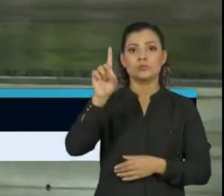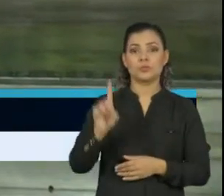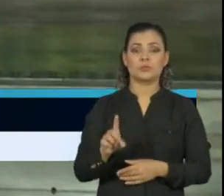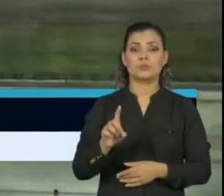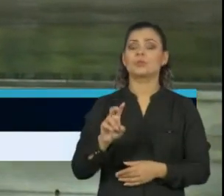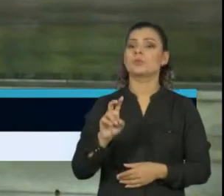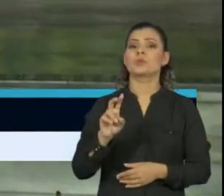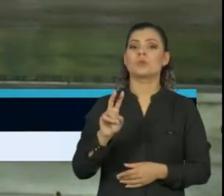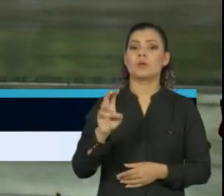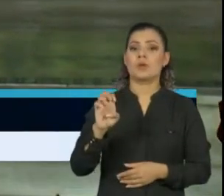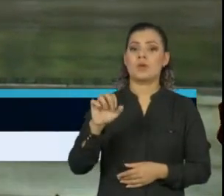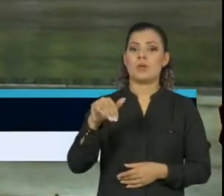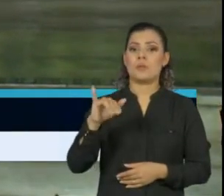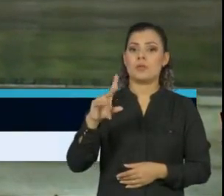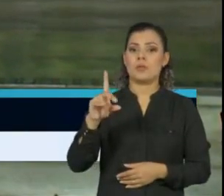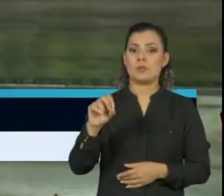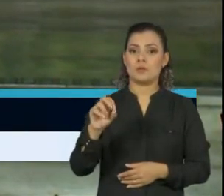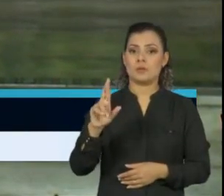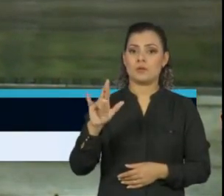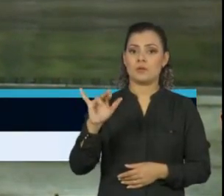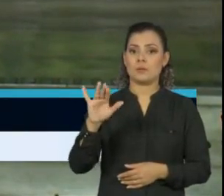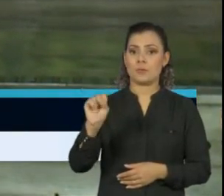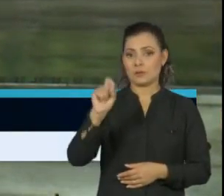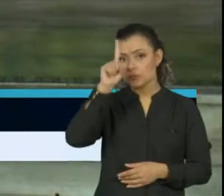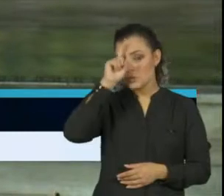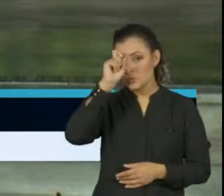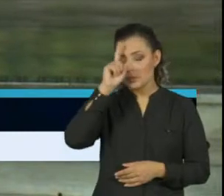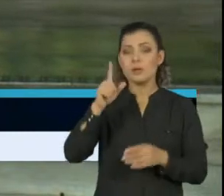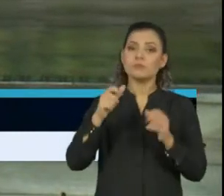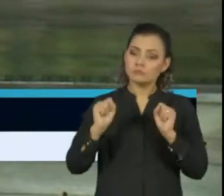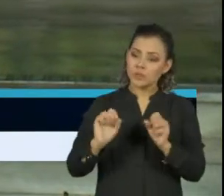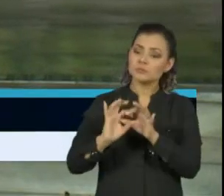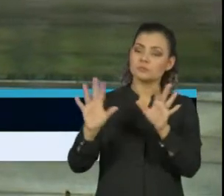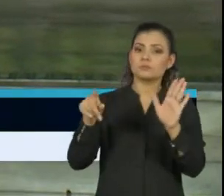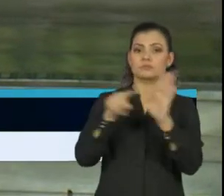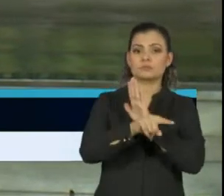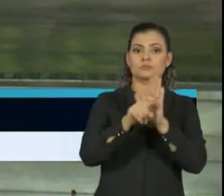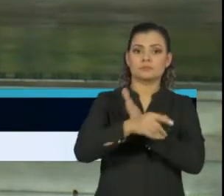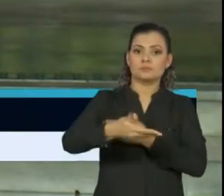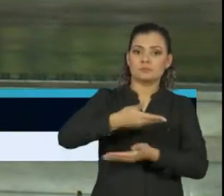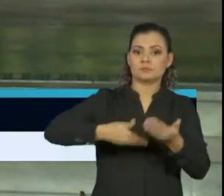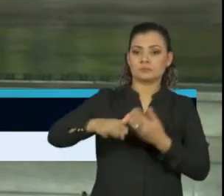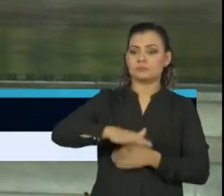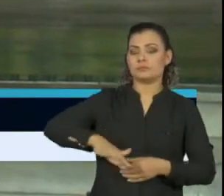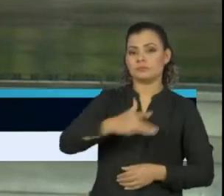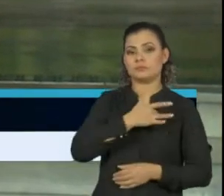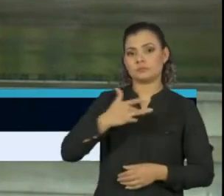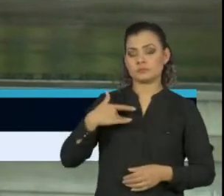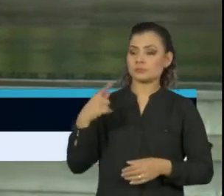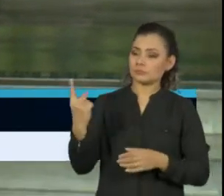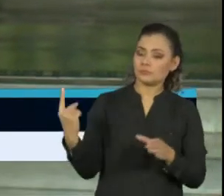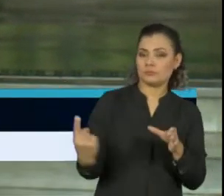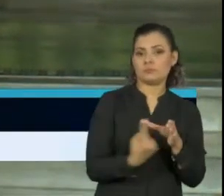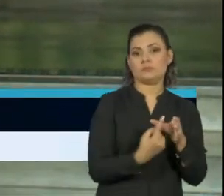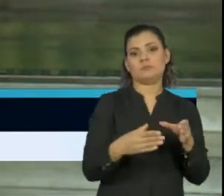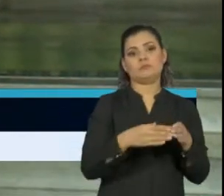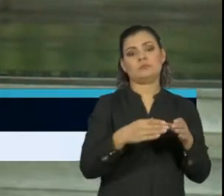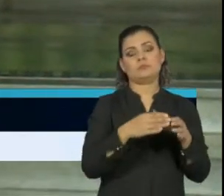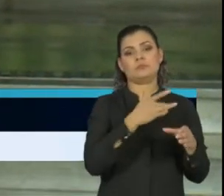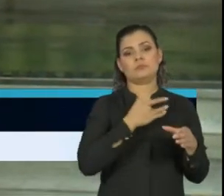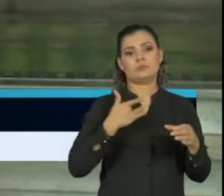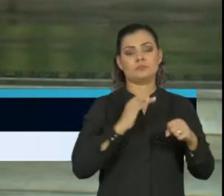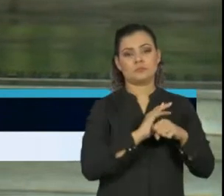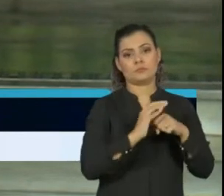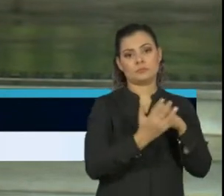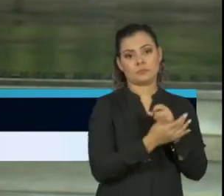Emílio Ribas, estará aqui disposto, à disposição para as perguntas na área da saúde. Ele que integra o Comitê de Saúde,